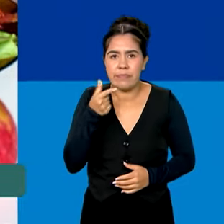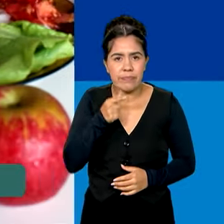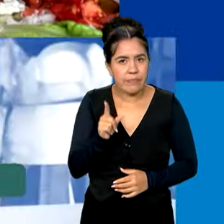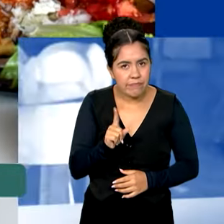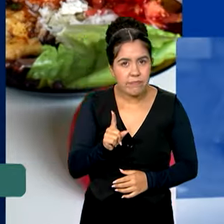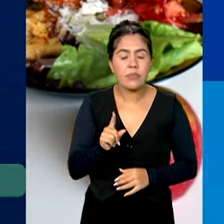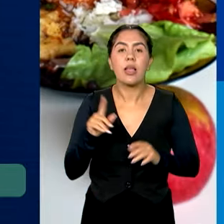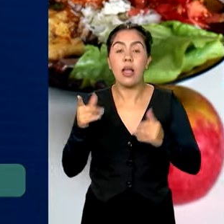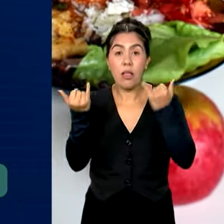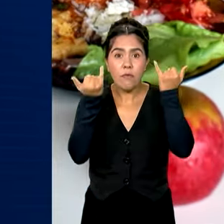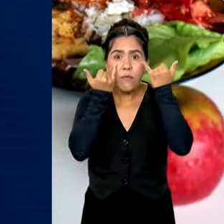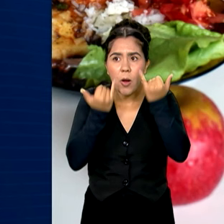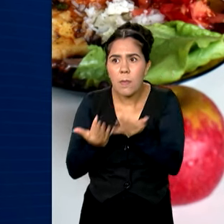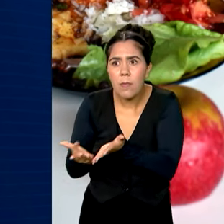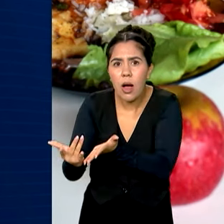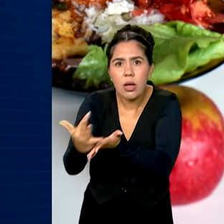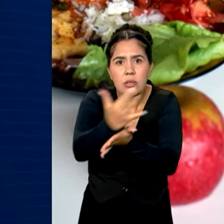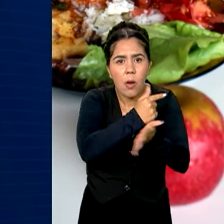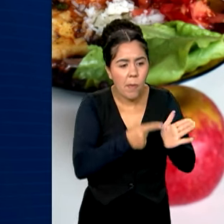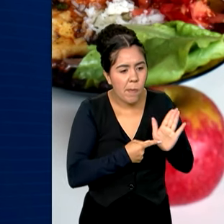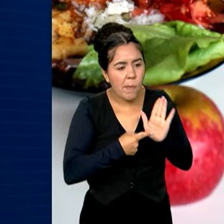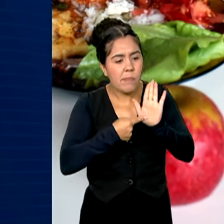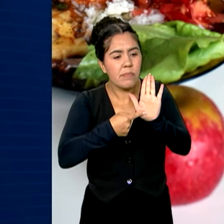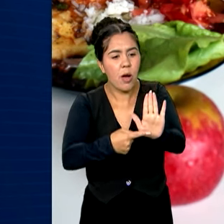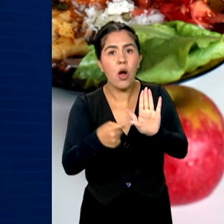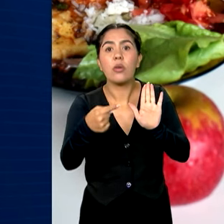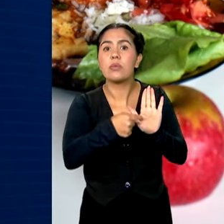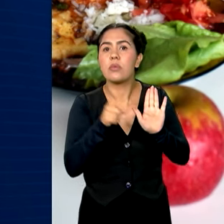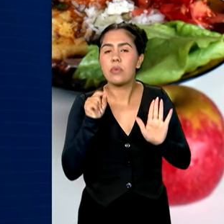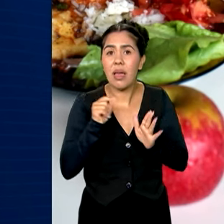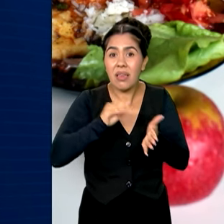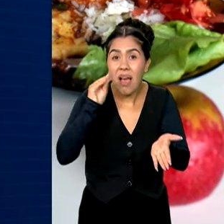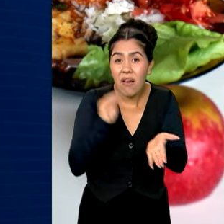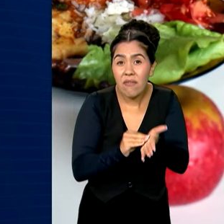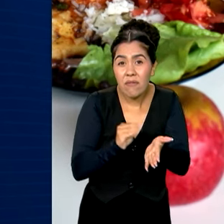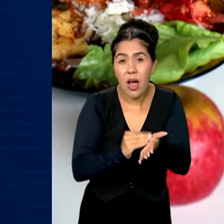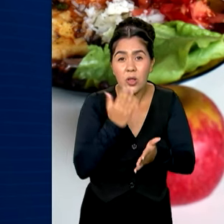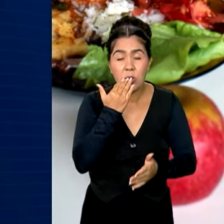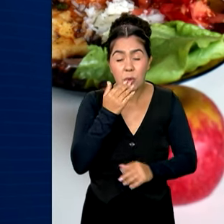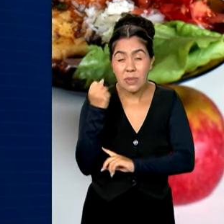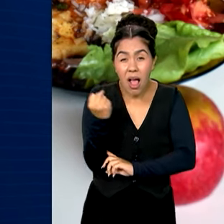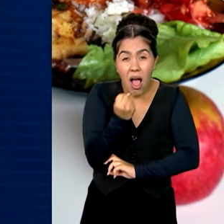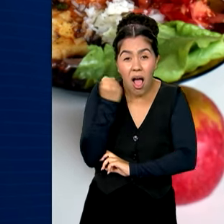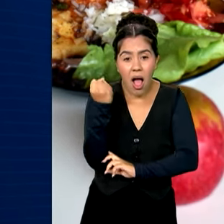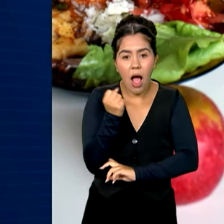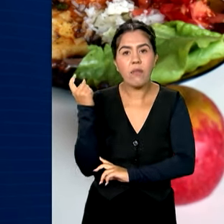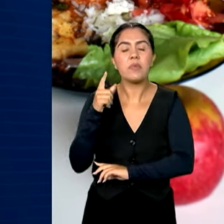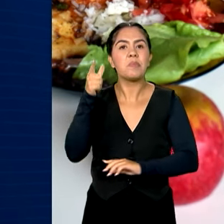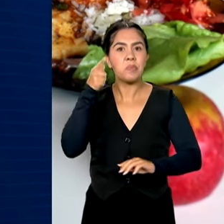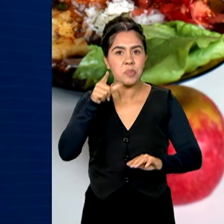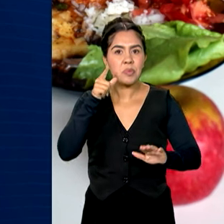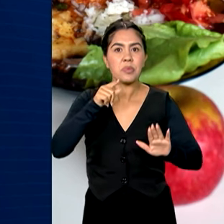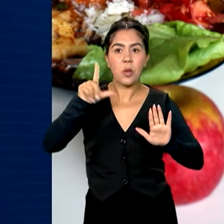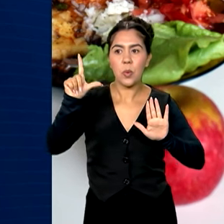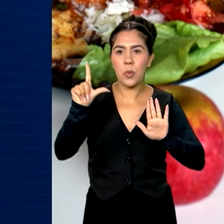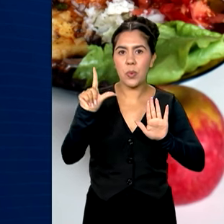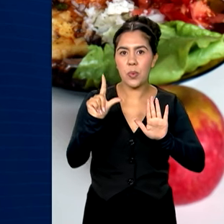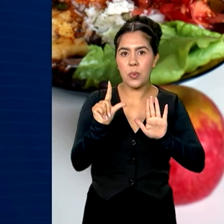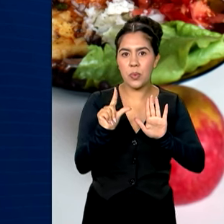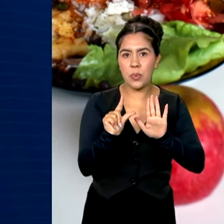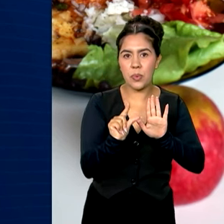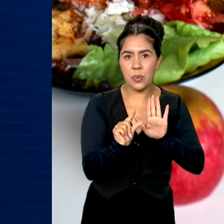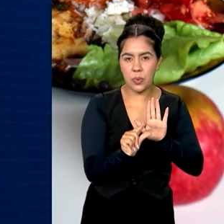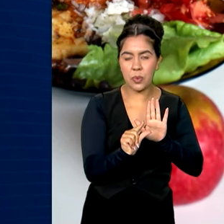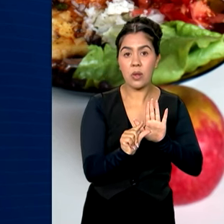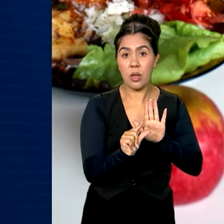os dados revelam ainda que a insegurança alimentar severa apresentou uma queda significativa,